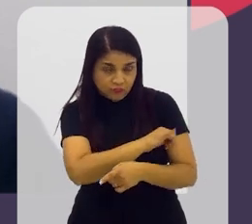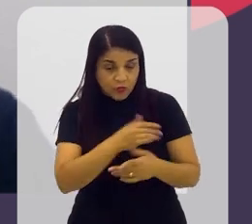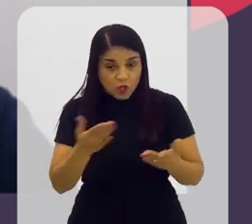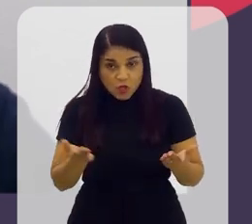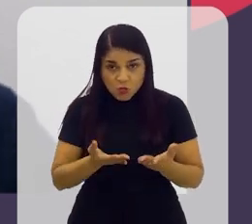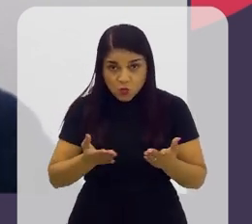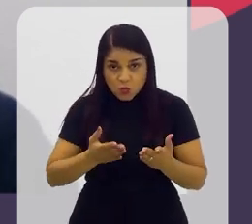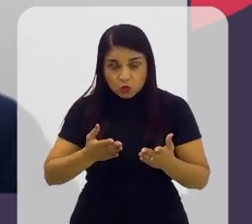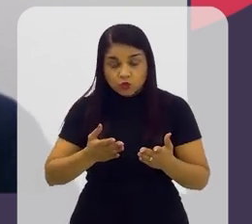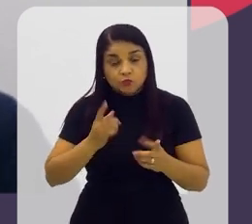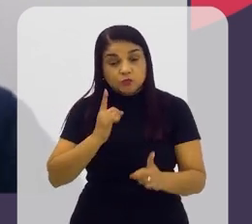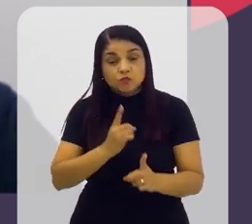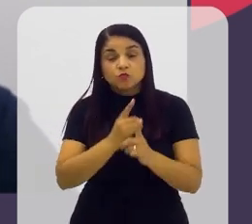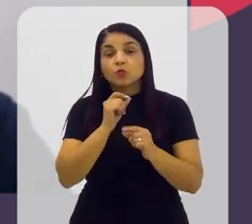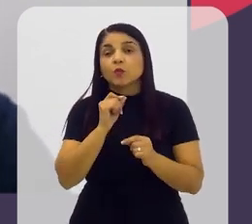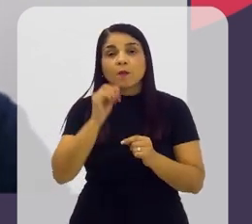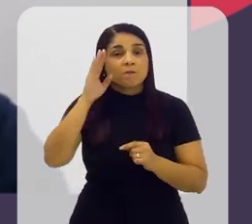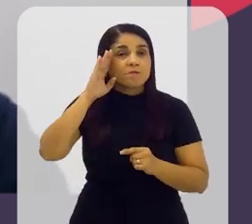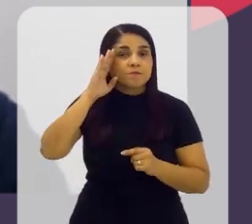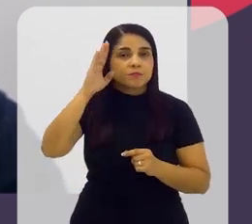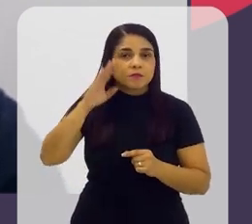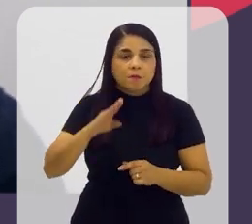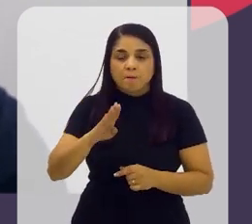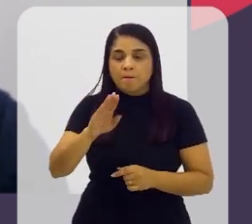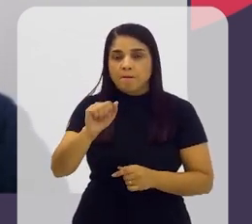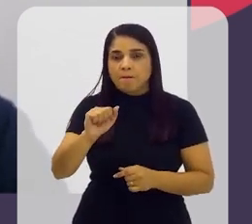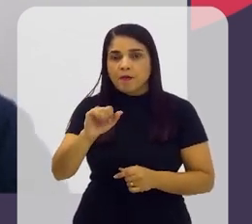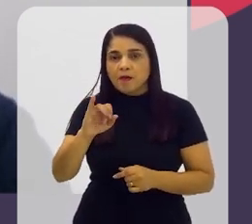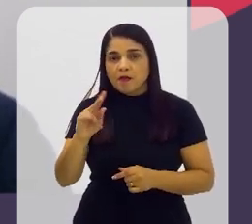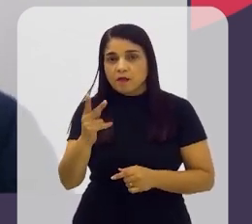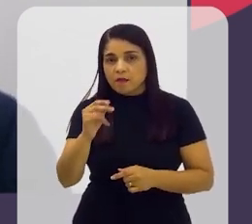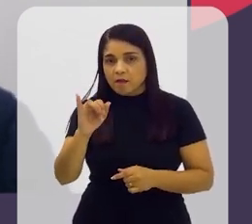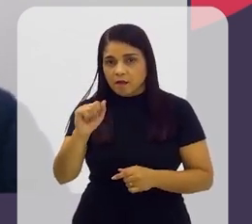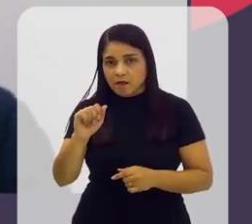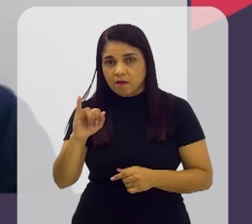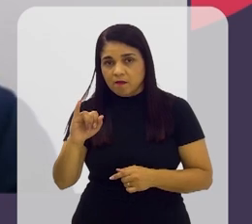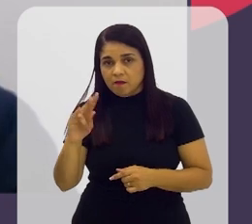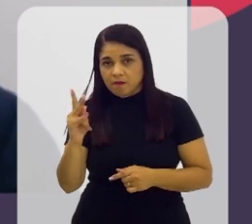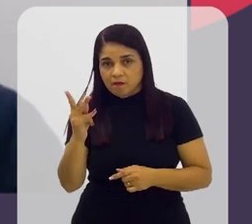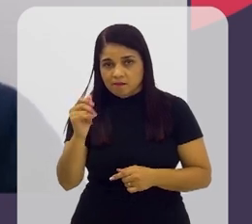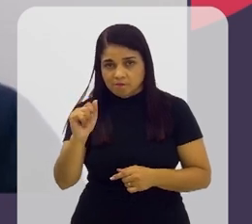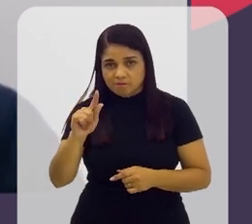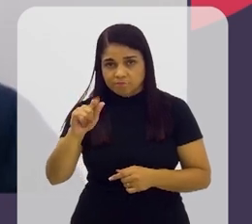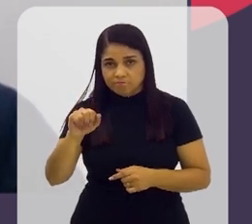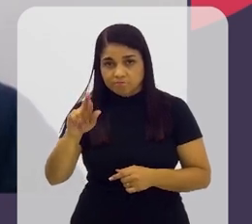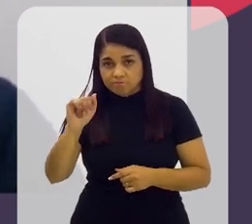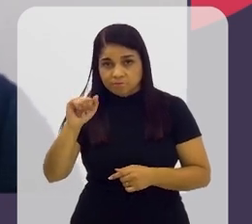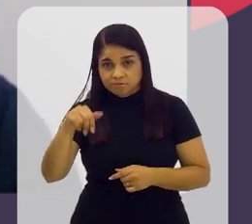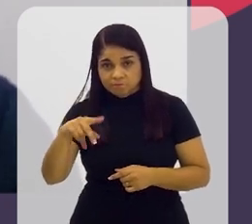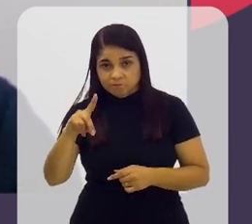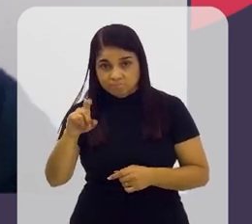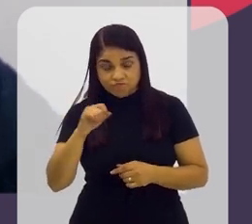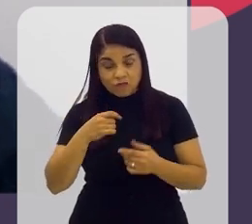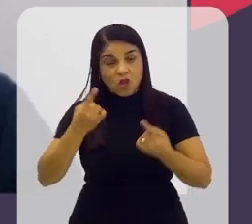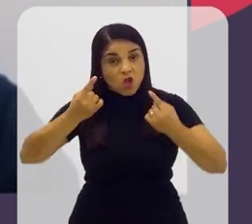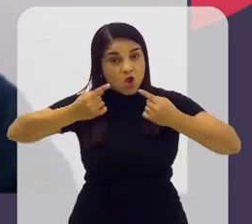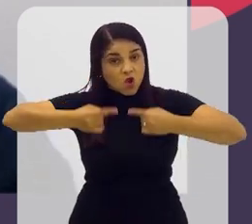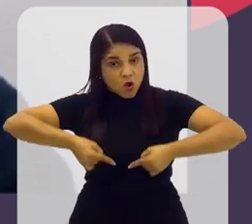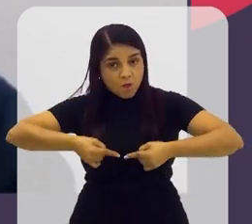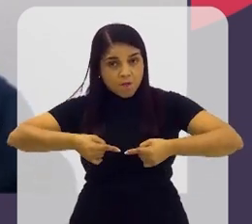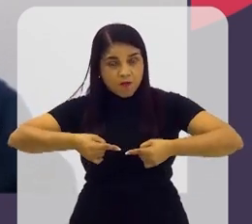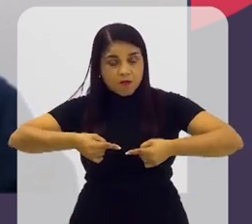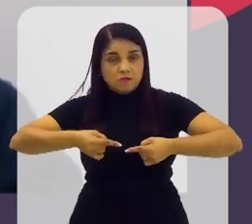atualmente ela é muito encontrada principalmente na Baía da Ilha Grande. Então, é uma espécie que ela compete, né,